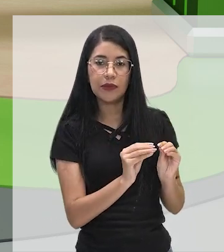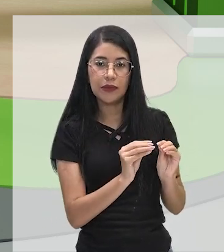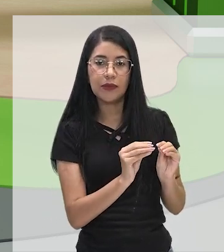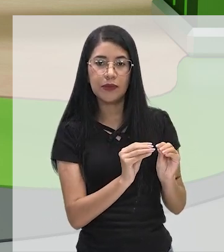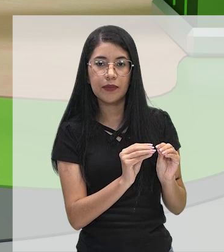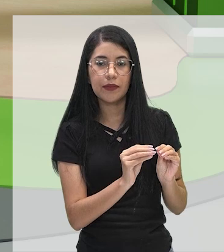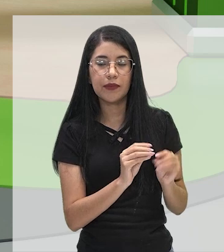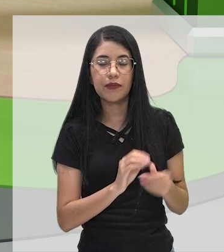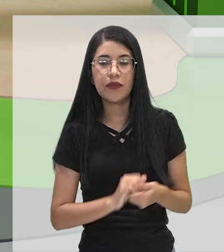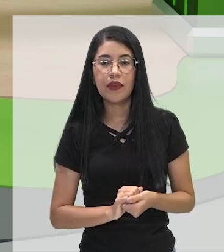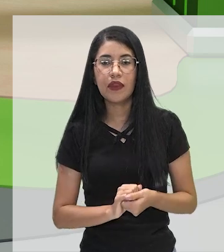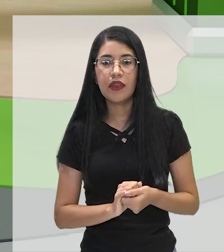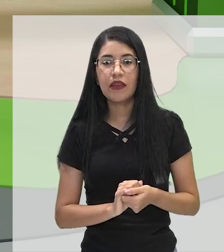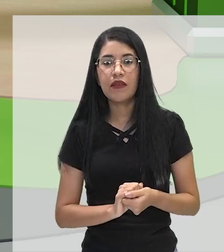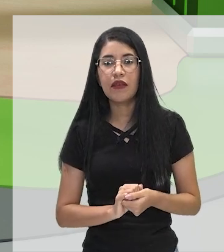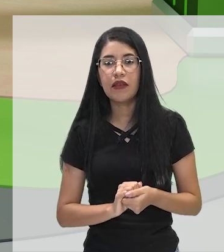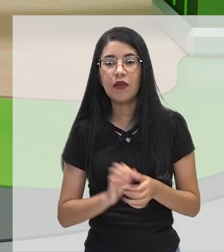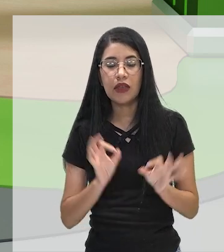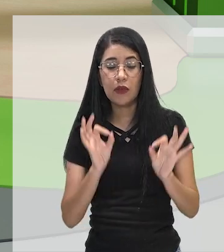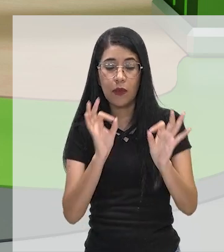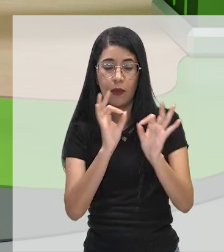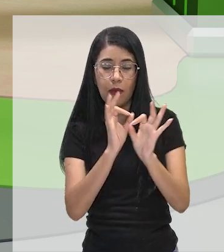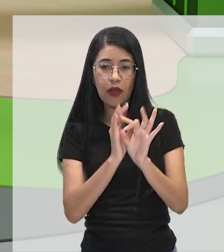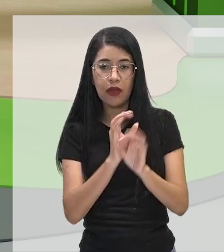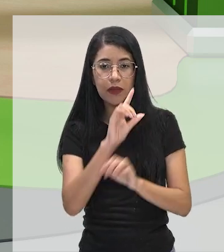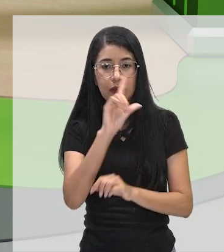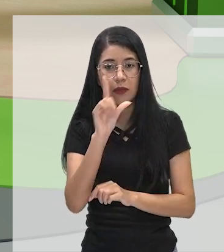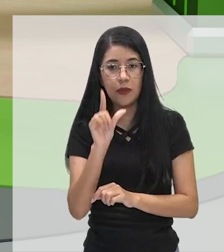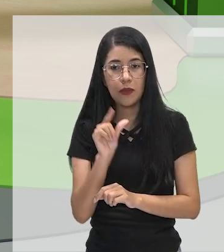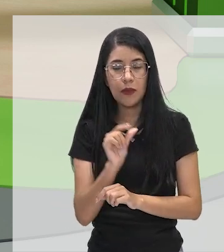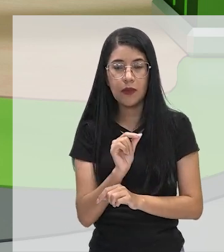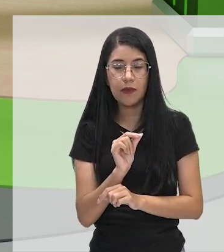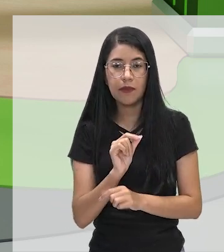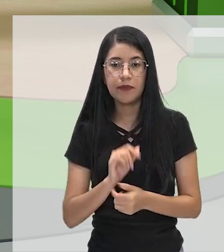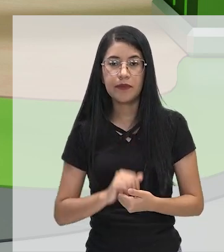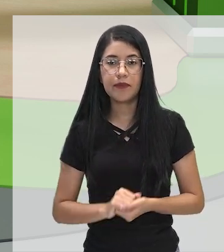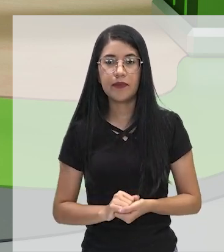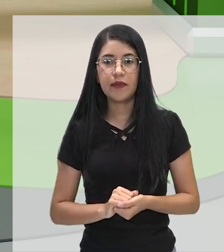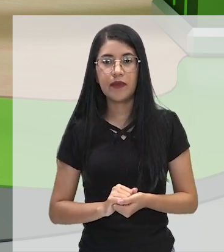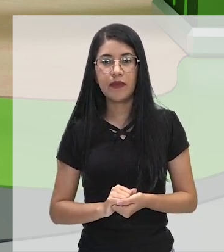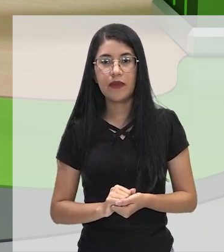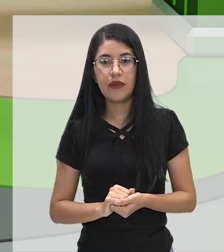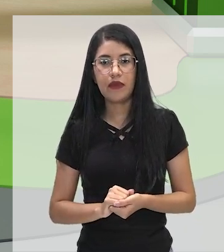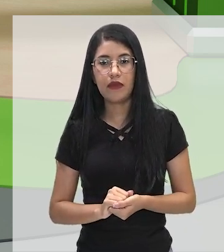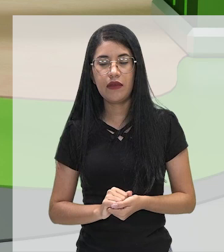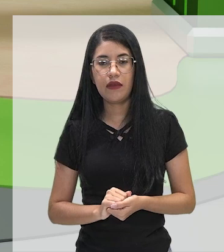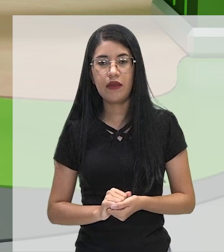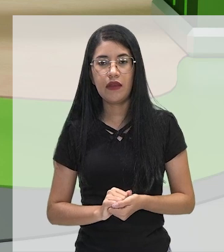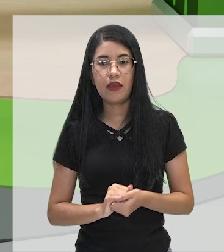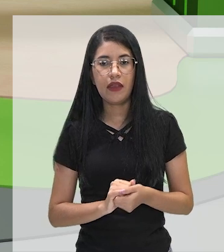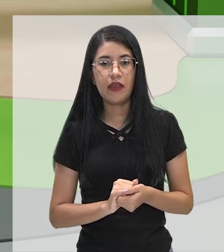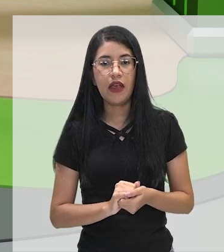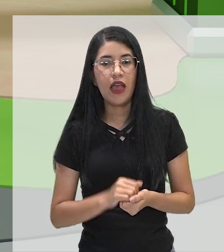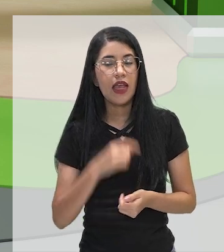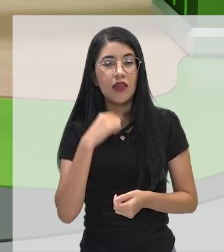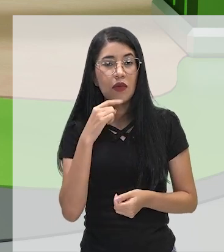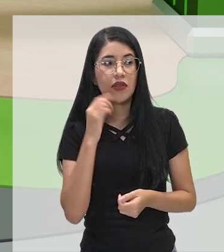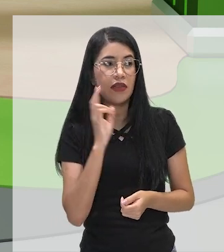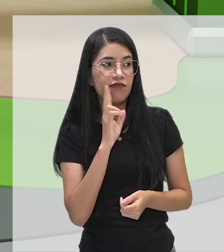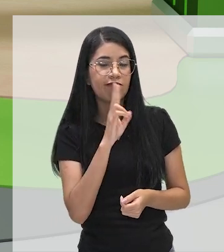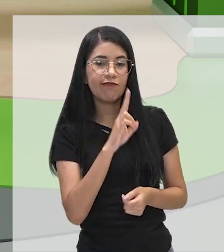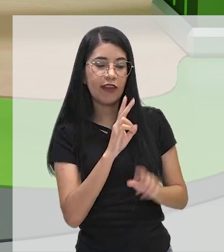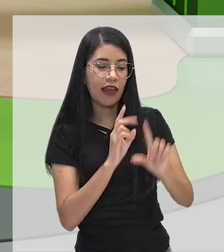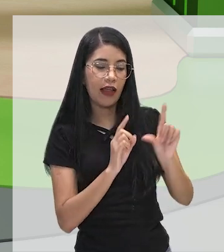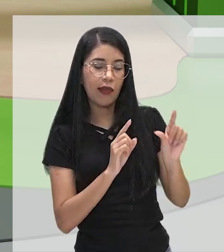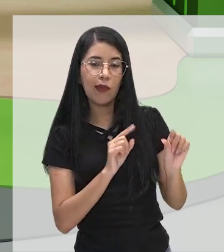a gente vai ter, então, o eclipse lunar. Uma parte da Lua num determinado momento, ou uma parte, ou ela toda, a gente não vai conseguir